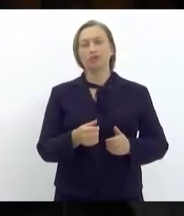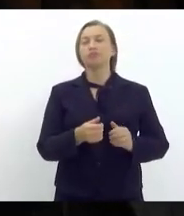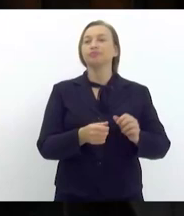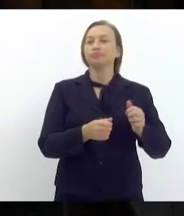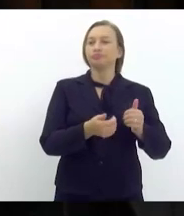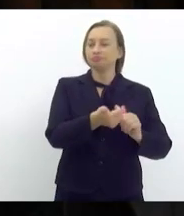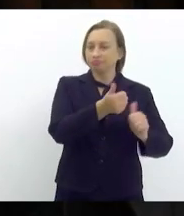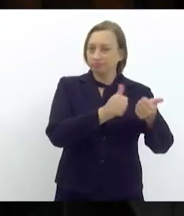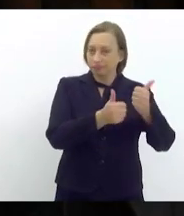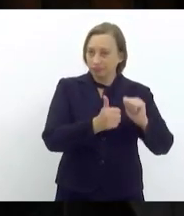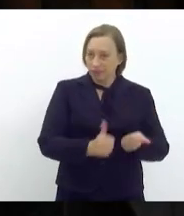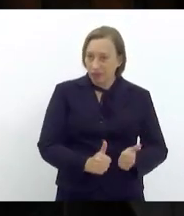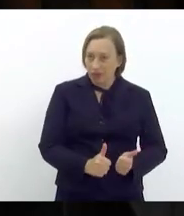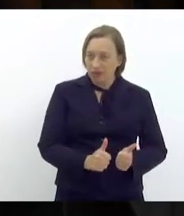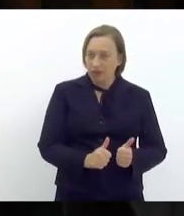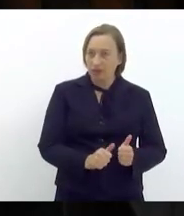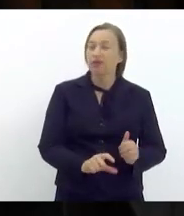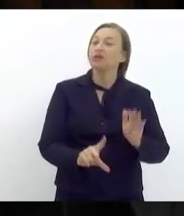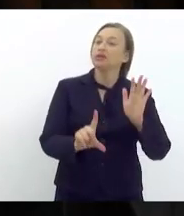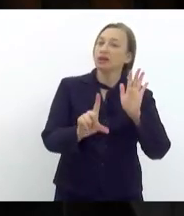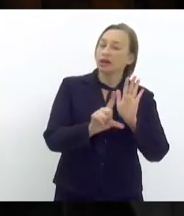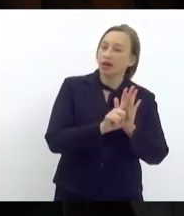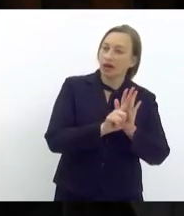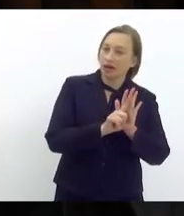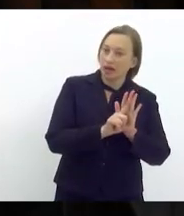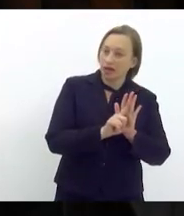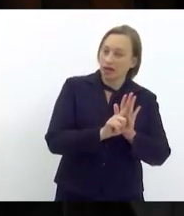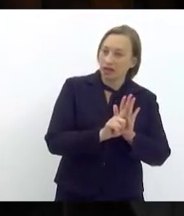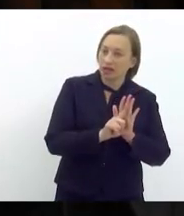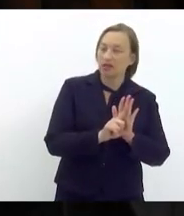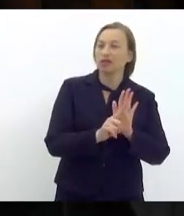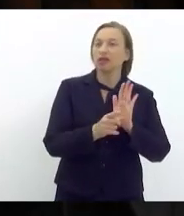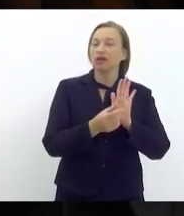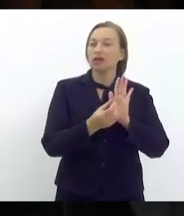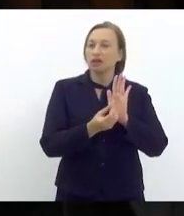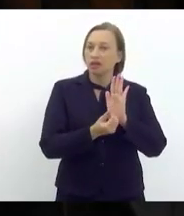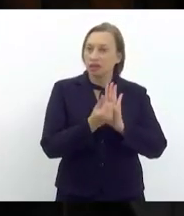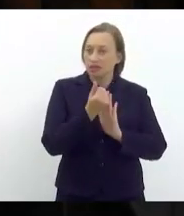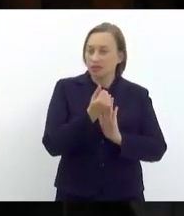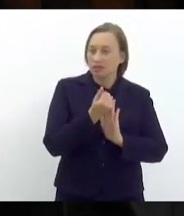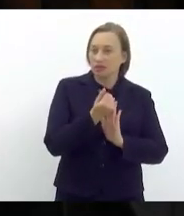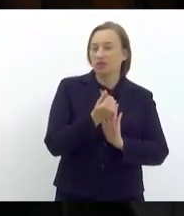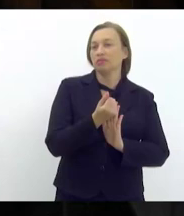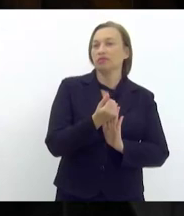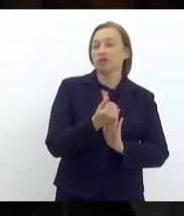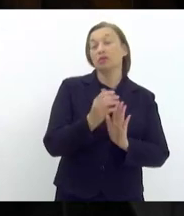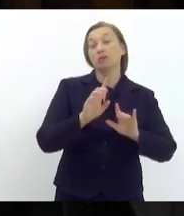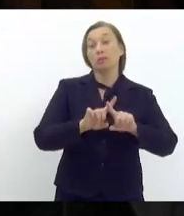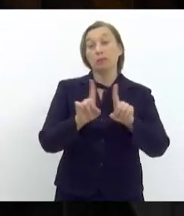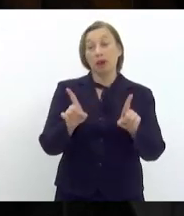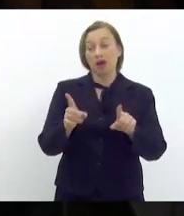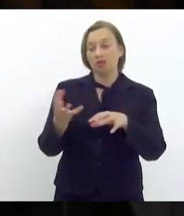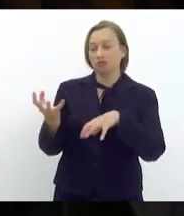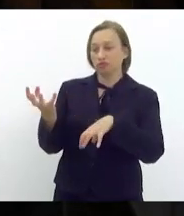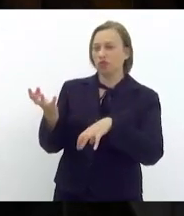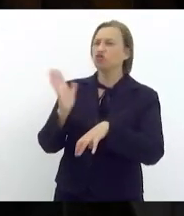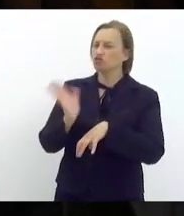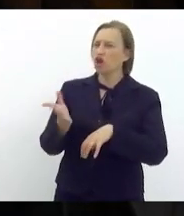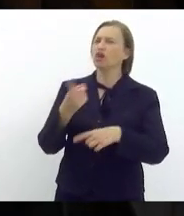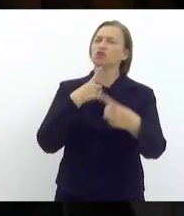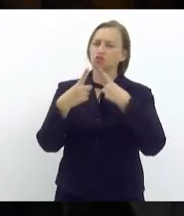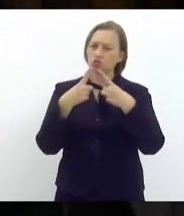é uma utopia é mas o Congresso Nacional já chegou a discutir